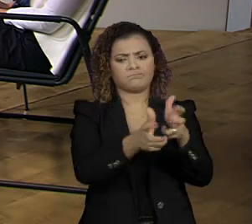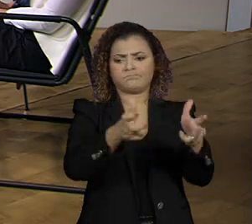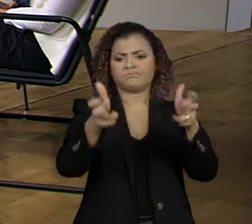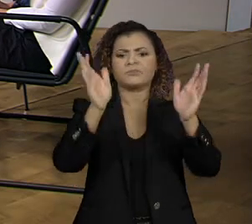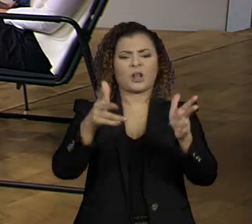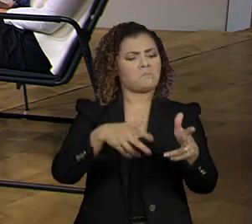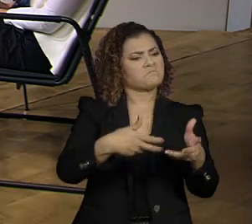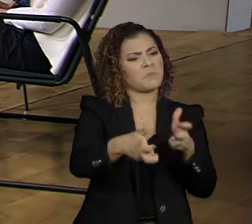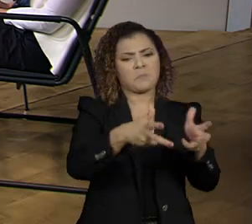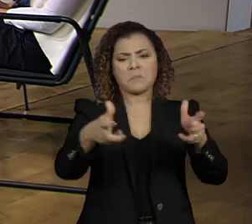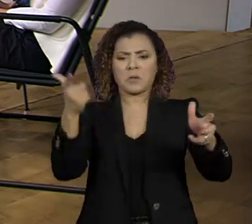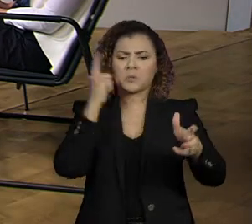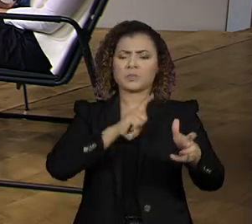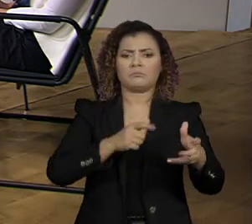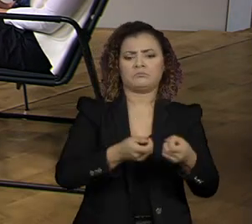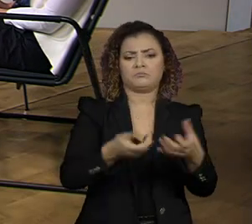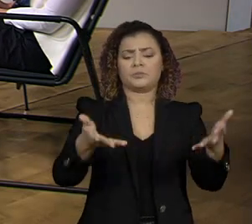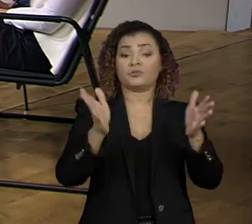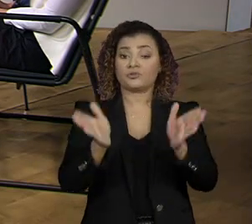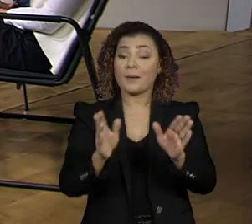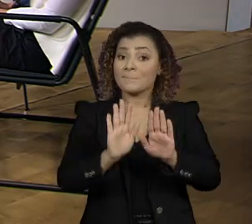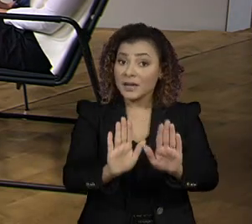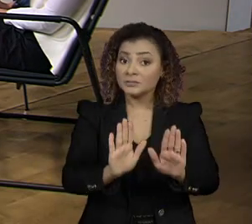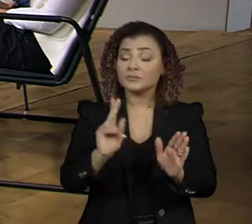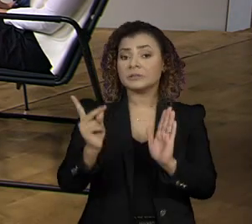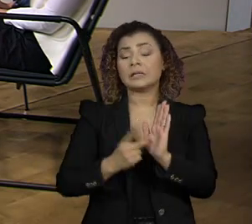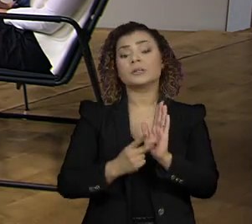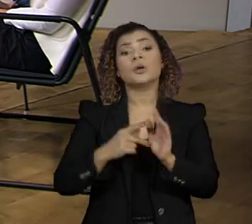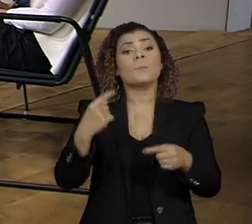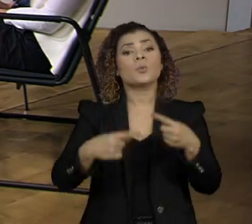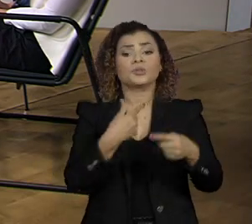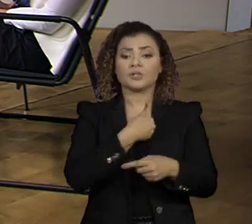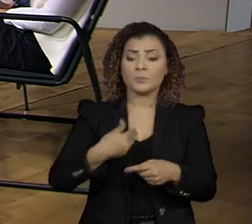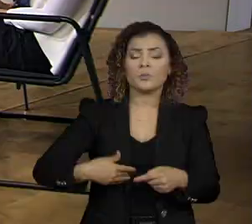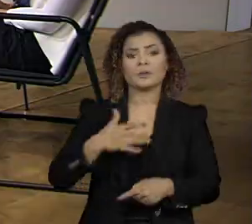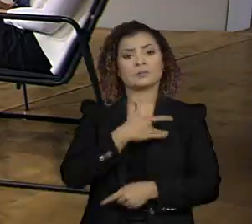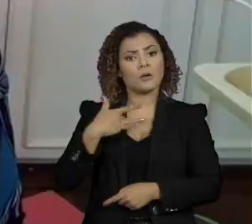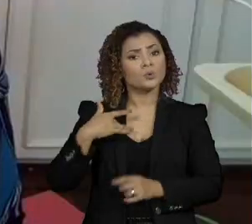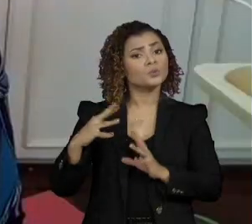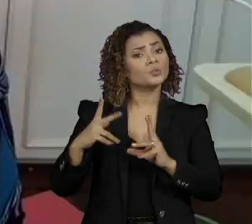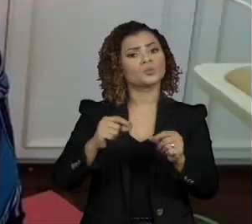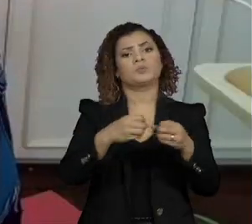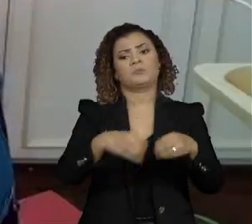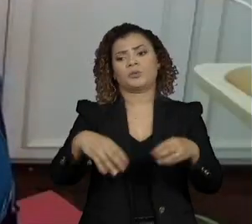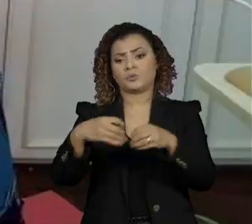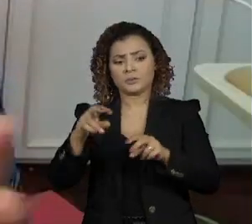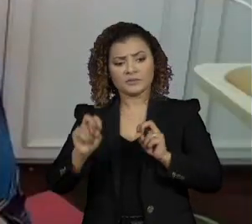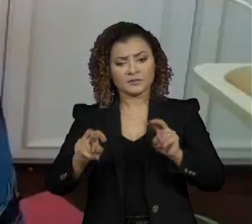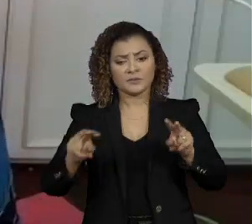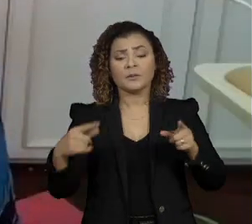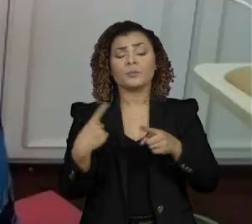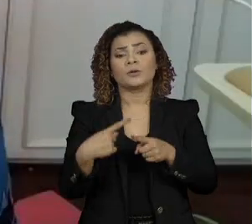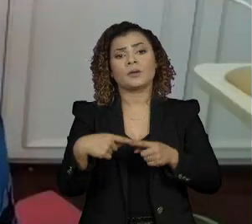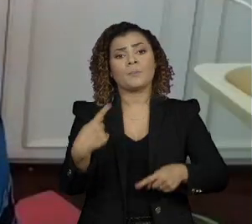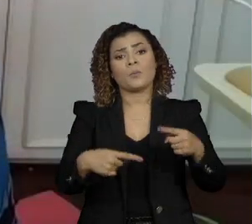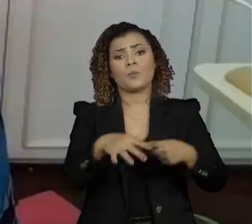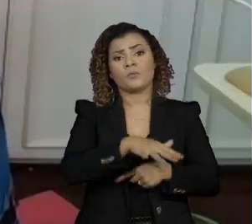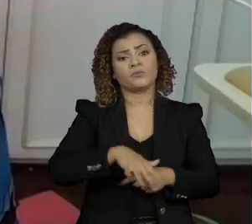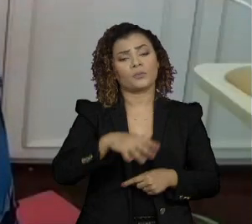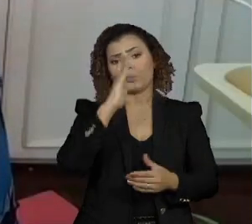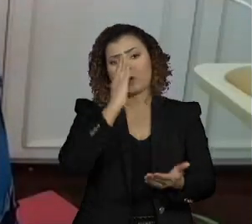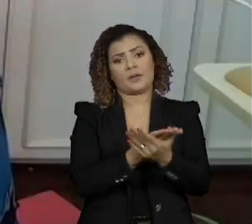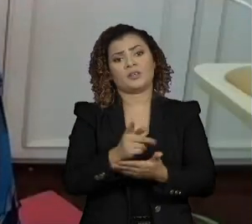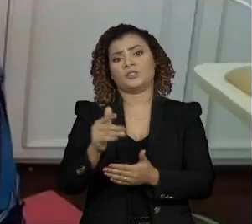graus inimagináveis para o Brasil. Todas as políticas públicas de saúde ficam prejudicadas quando a população não acredita nas